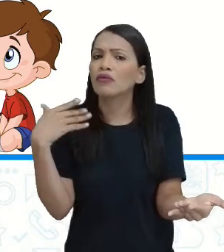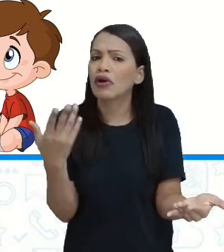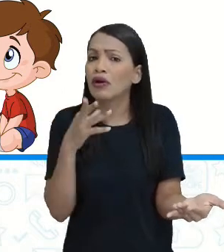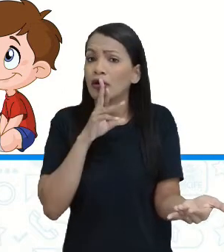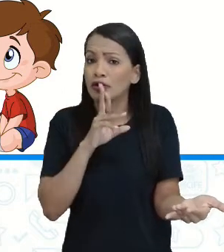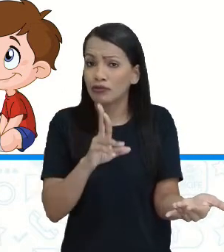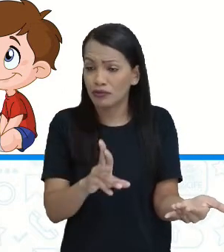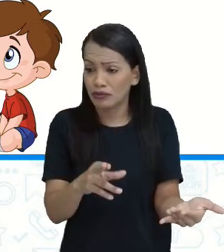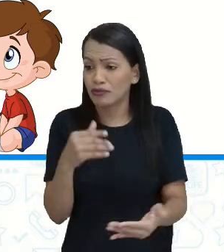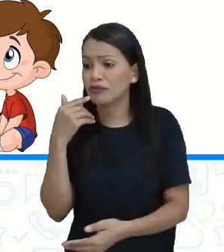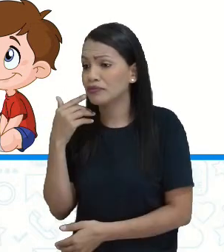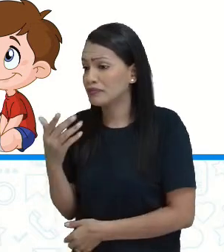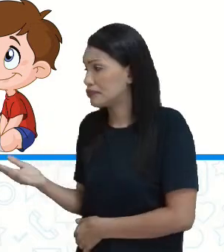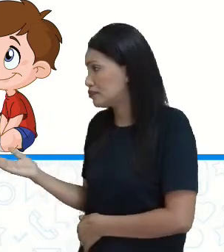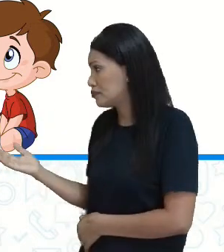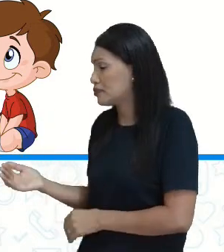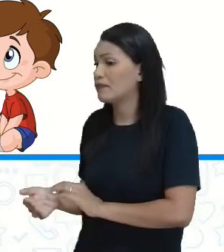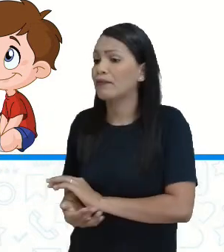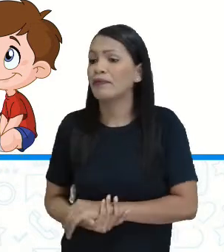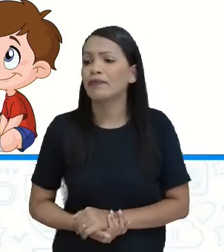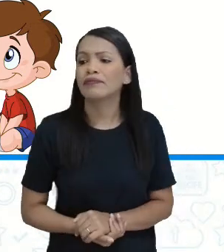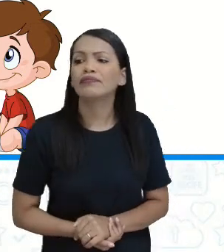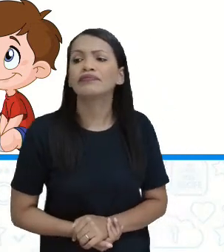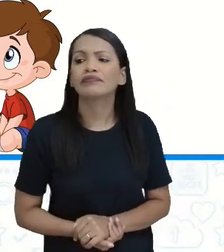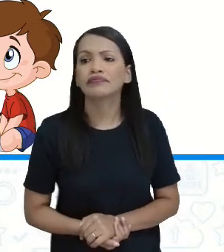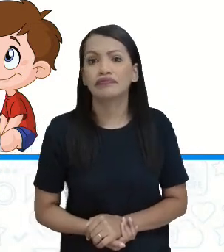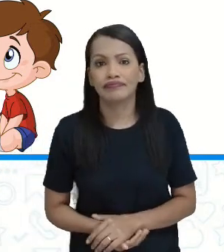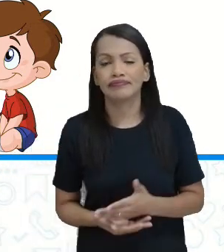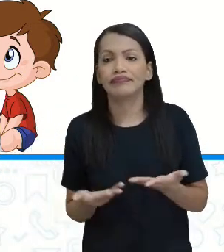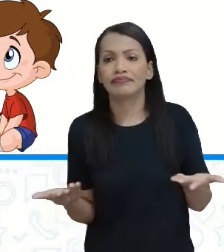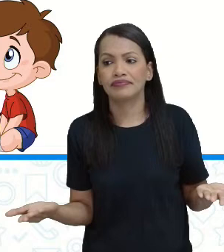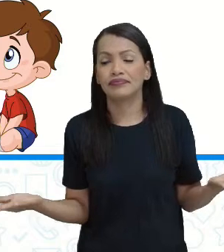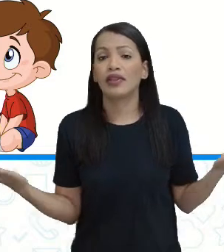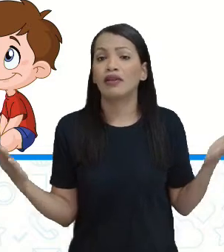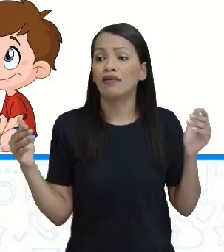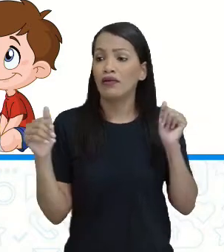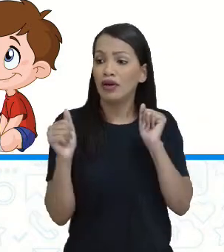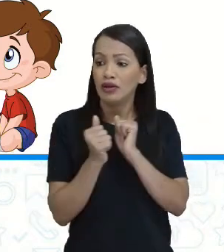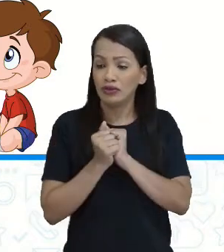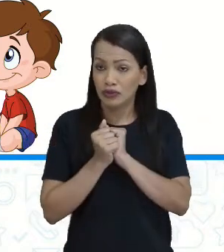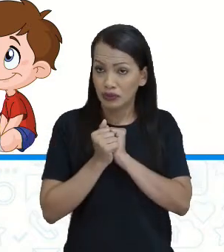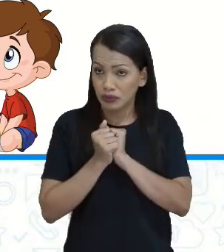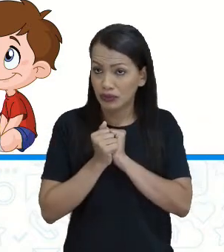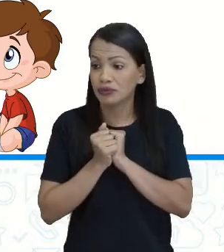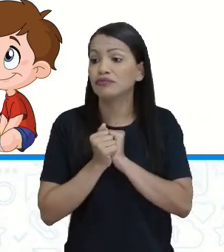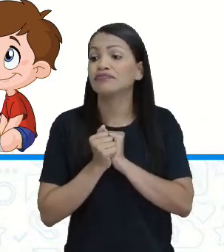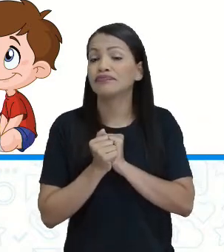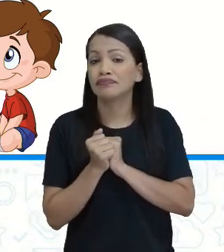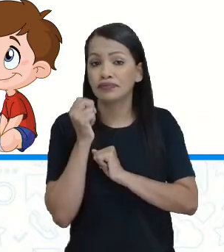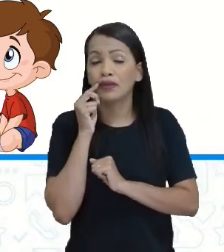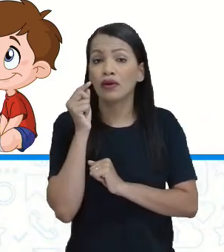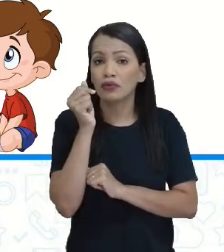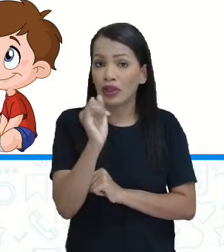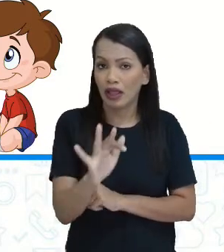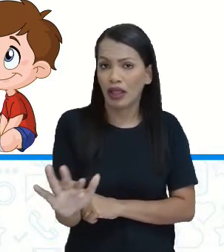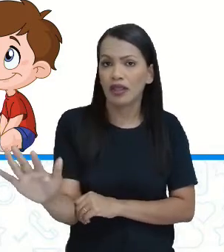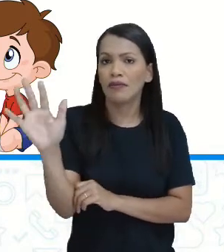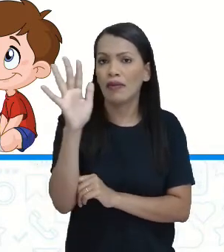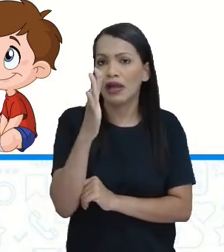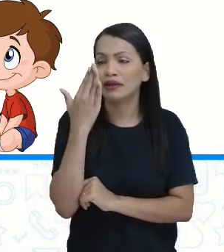e Joaquim, certo? E eles estão juntando. Na imagem que eu